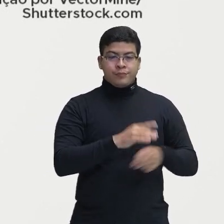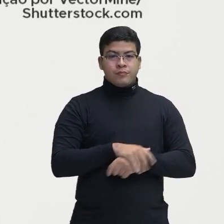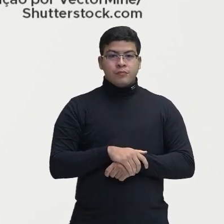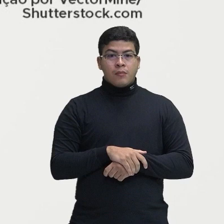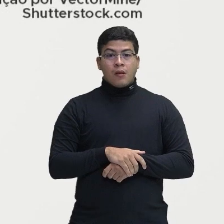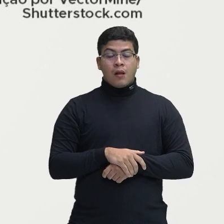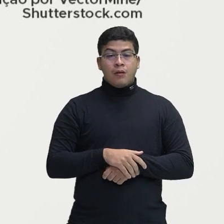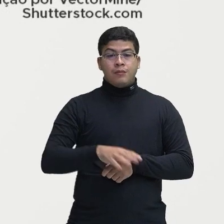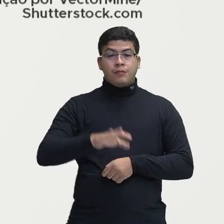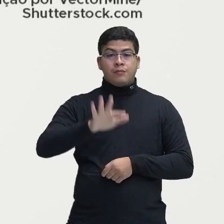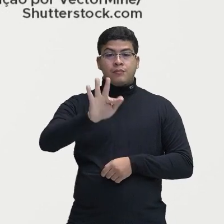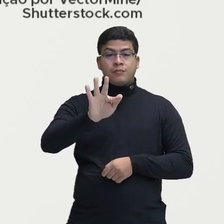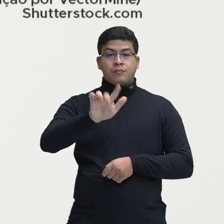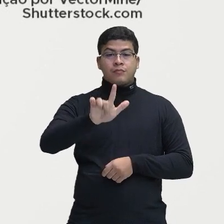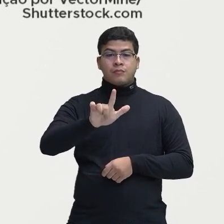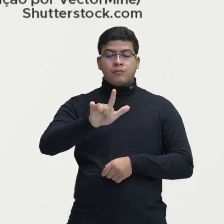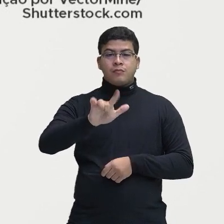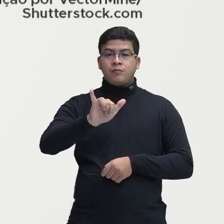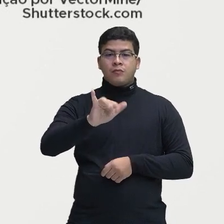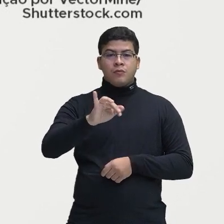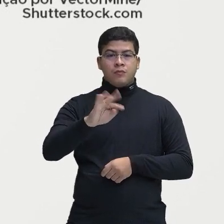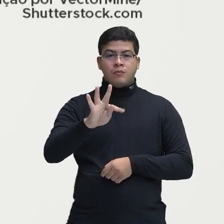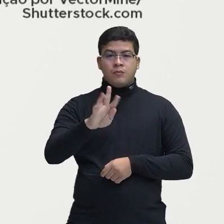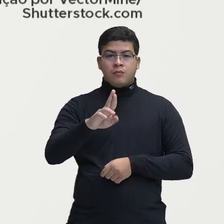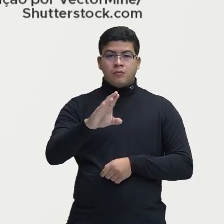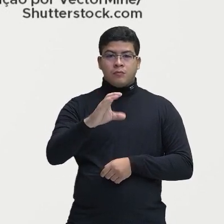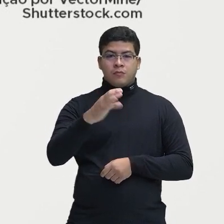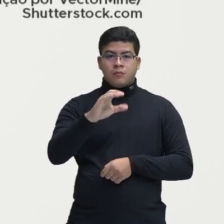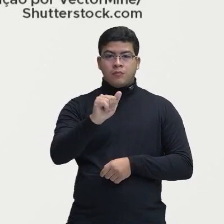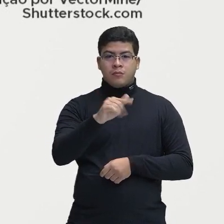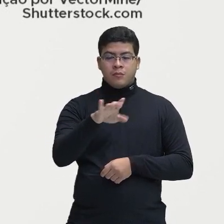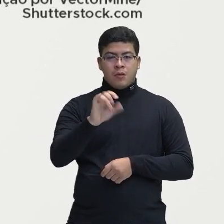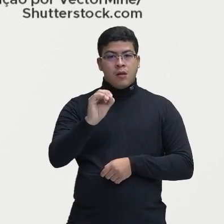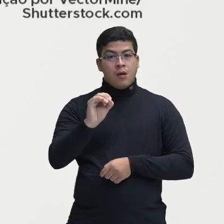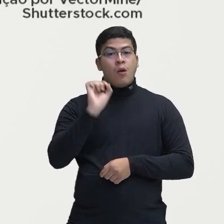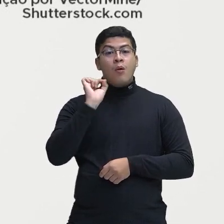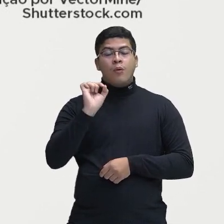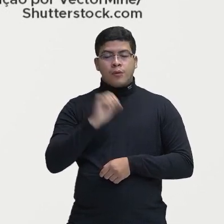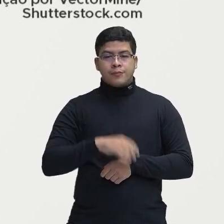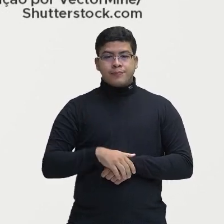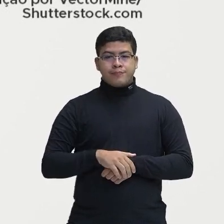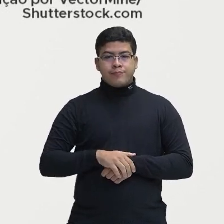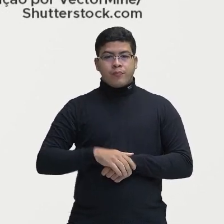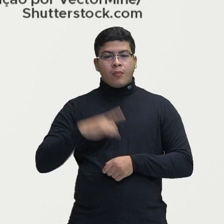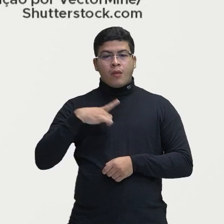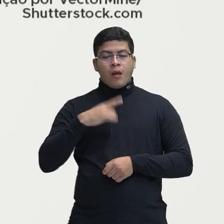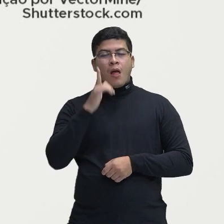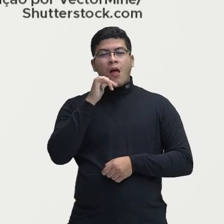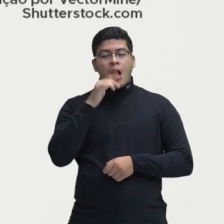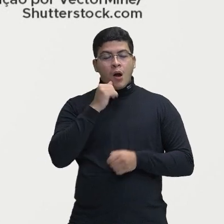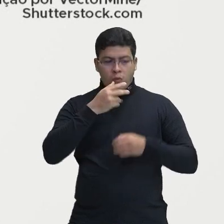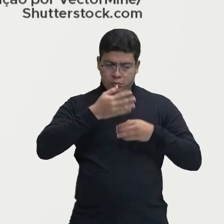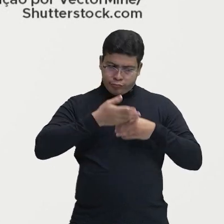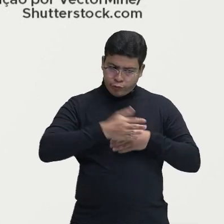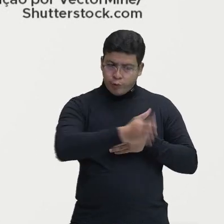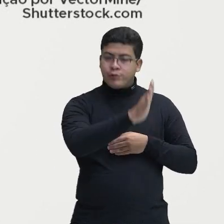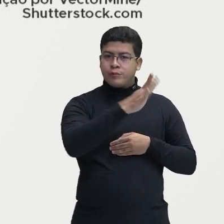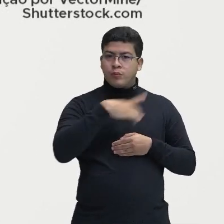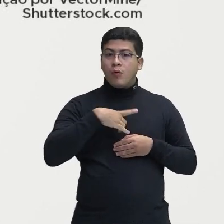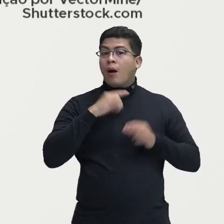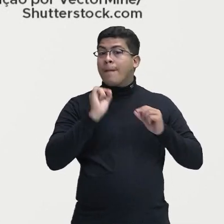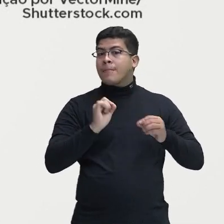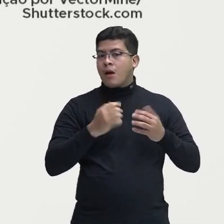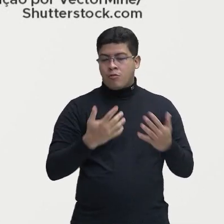essa água, ela continua o seu percurso, tá? Aí a água decantada é encaminhada às